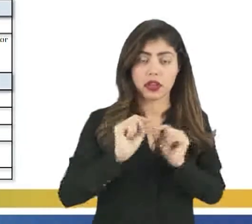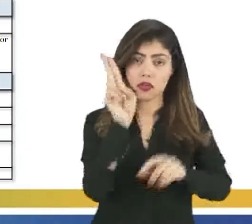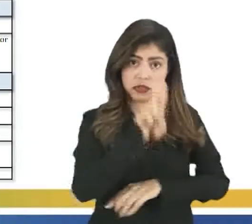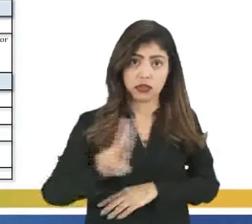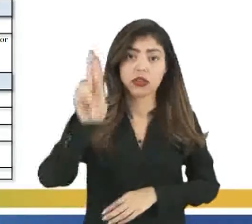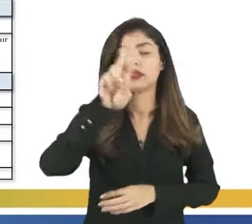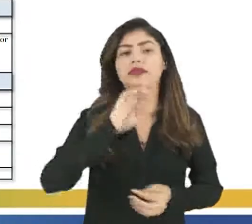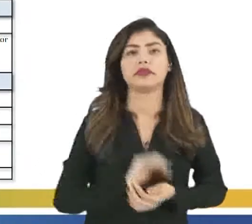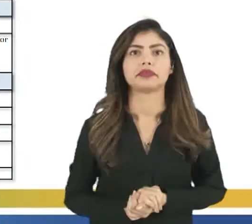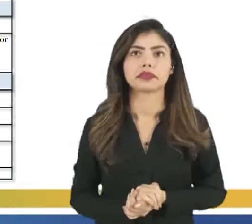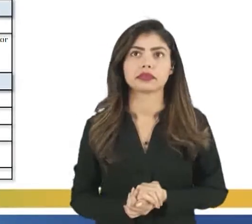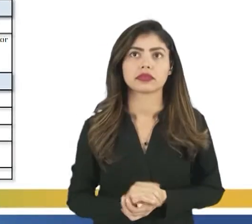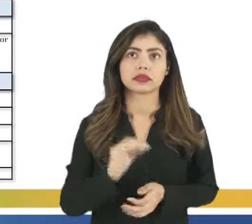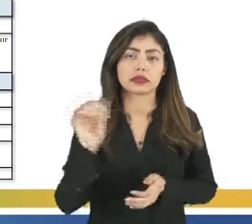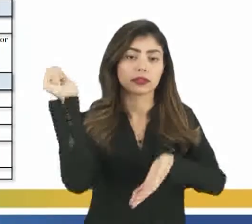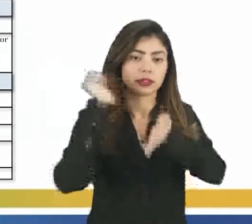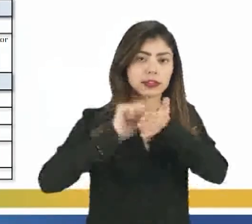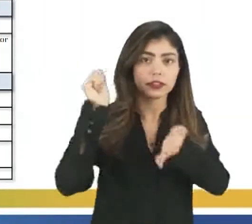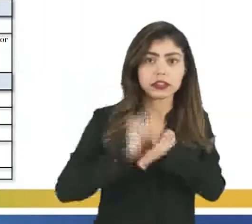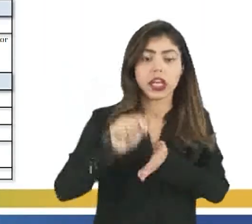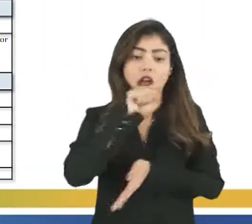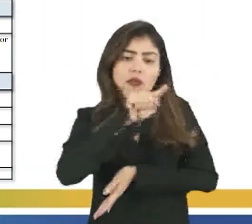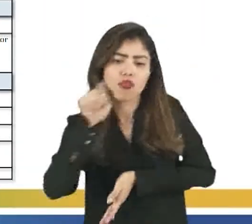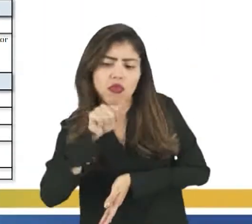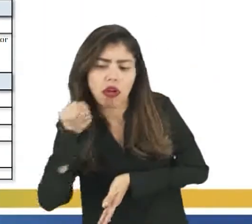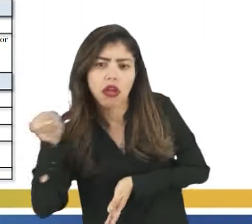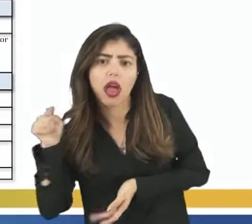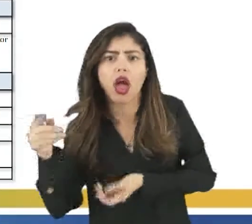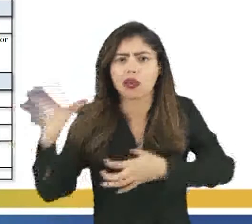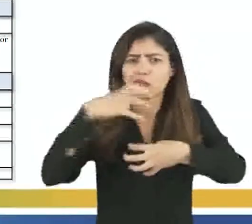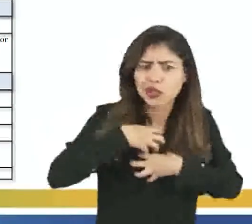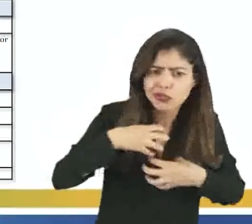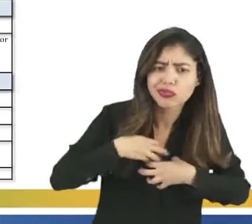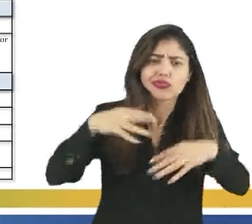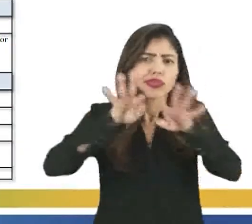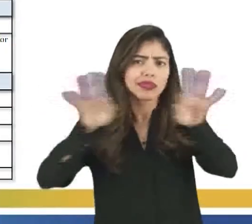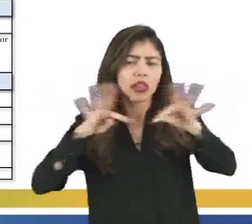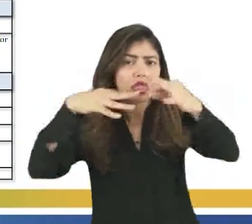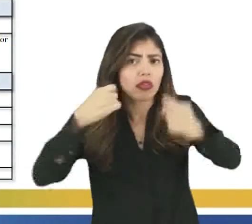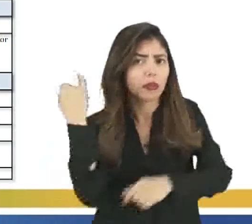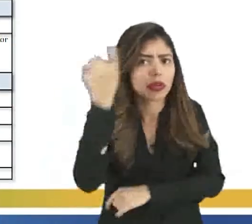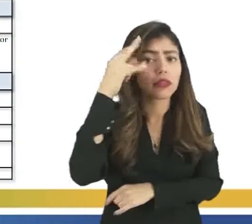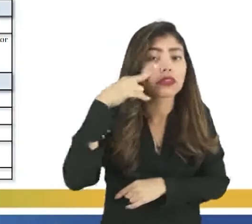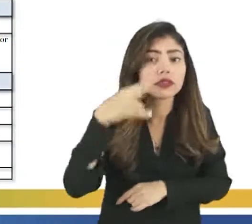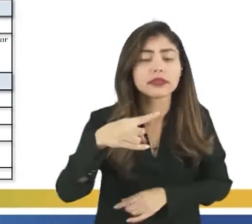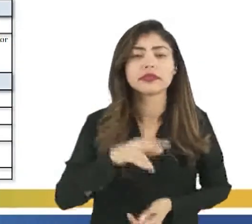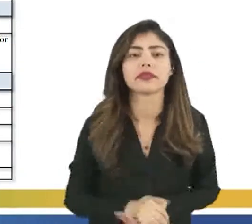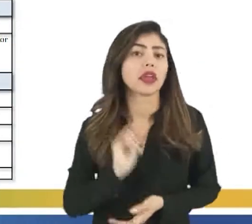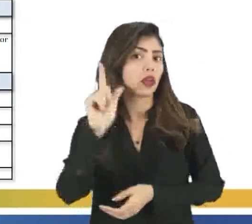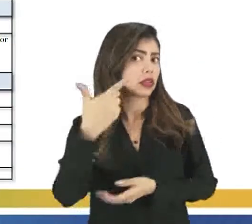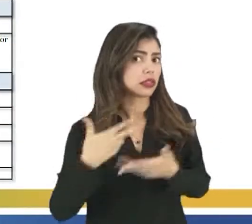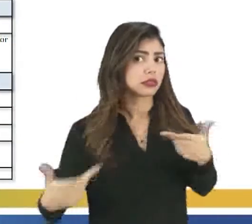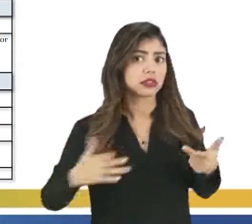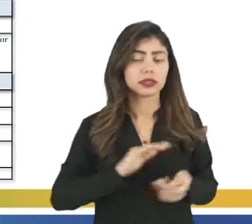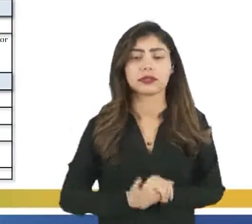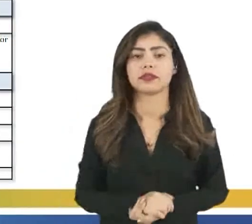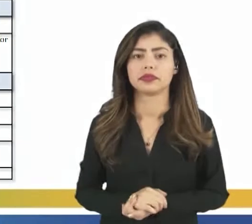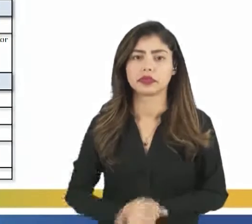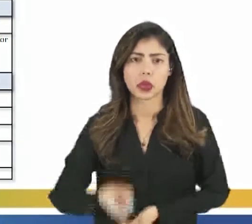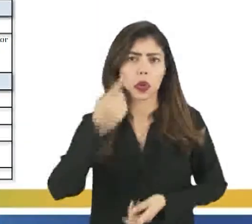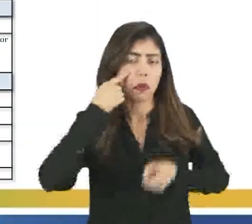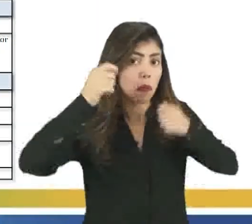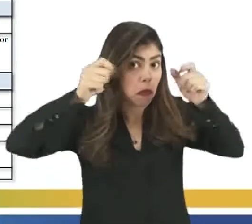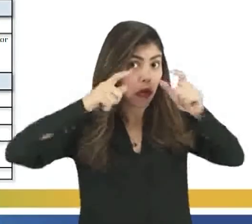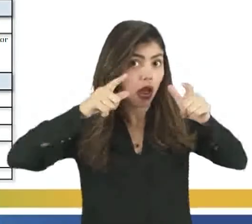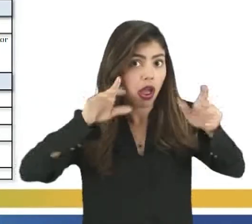utilizadas, a ortografia, pontuação e construção dos sentidos. Tudo isso é importante para você ver. E outra coisa, tá?